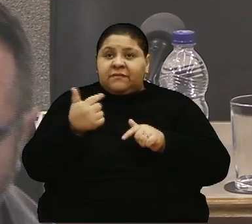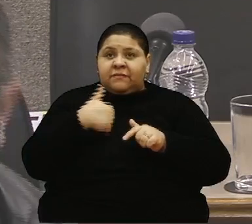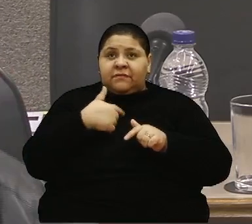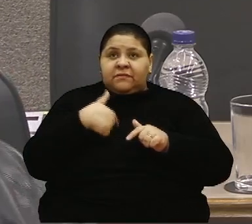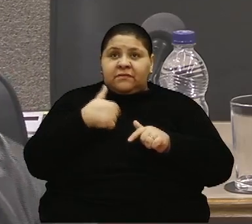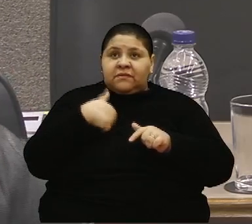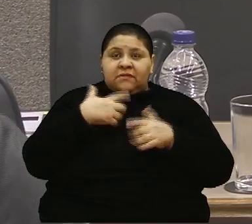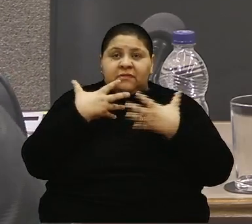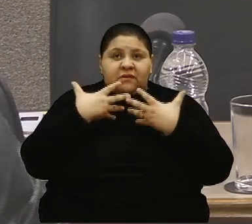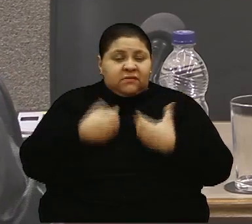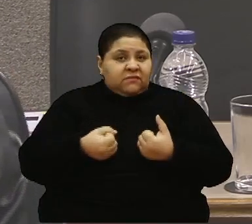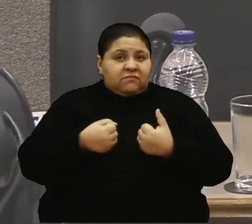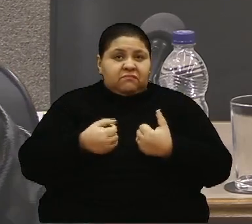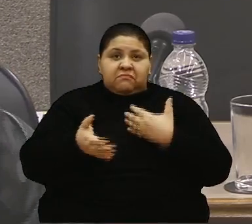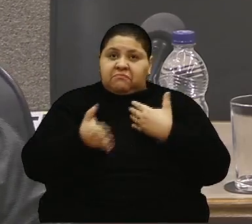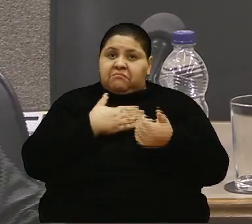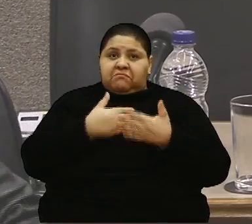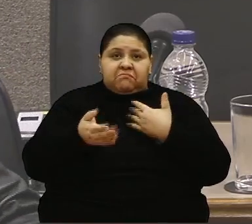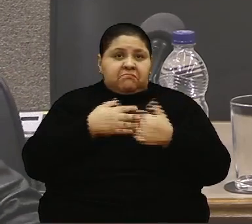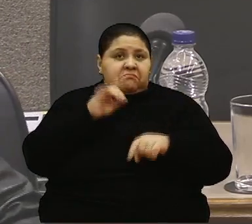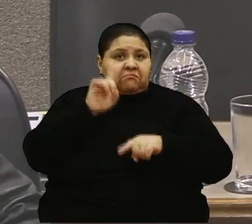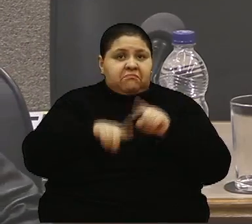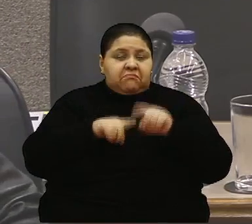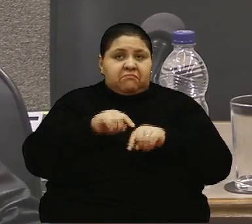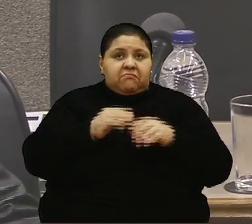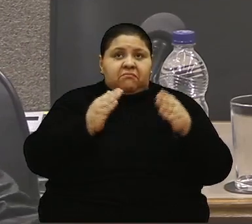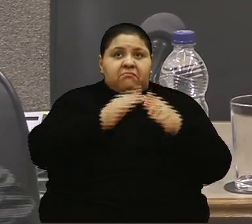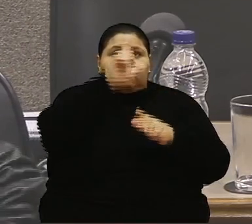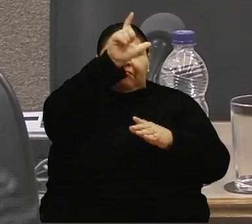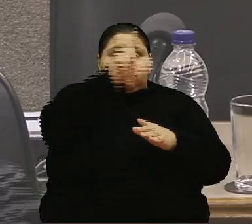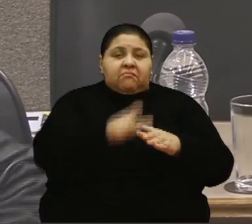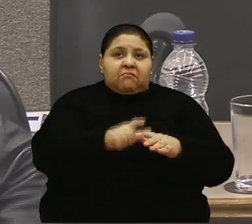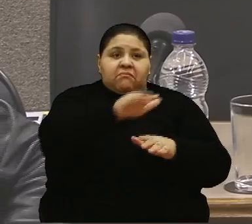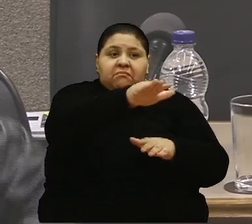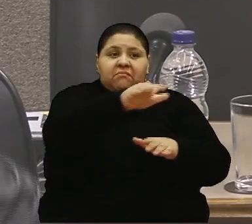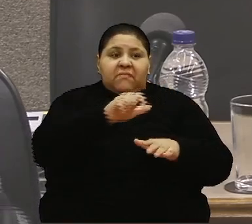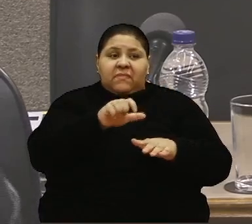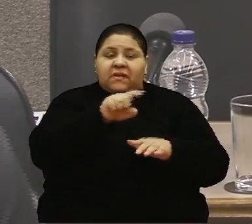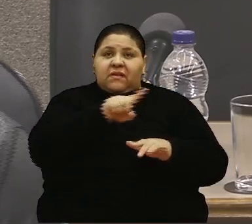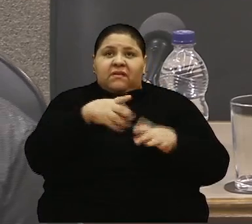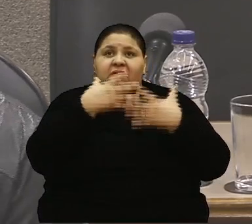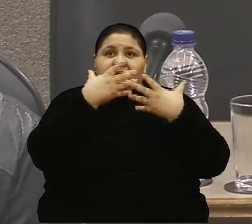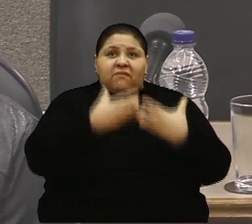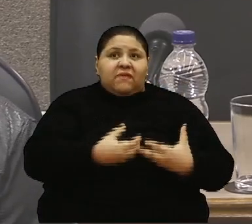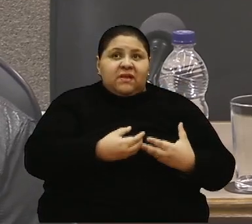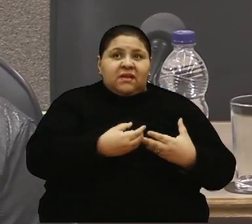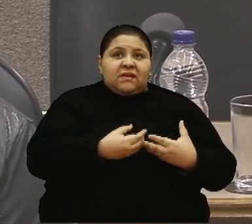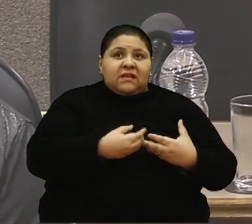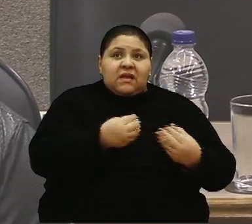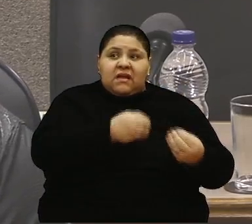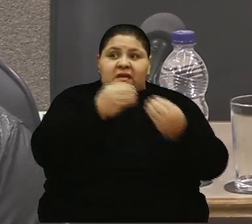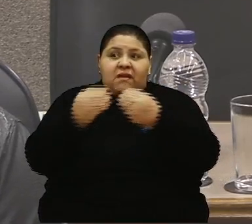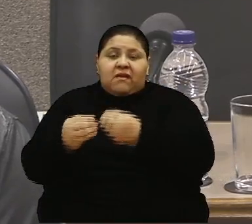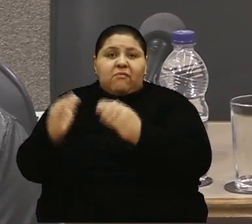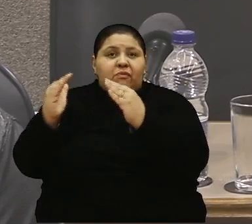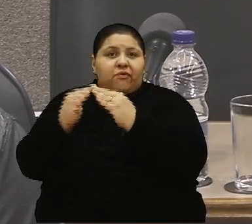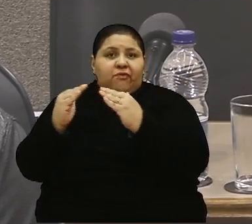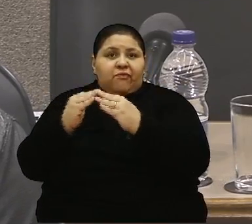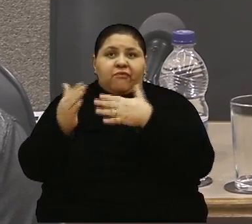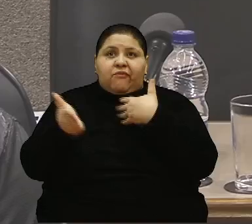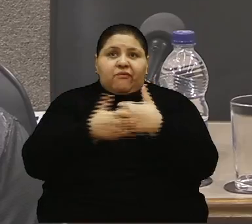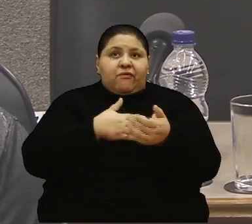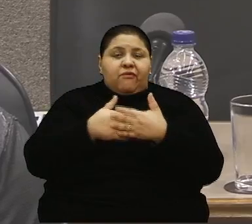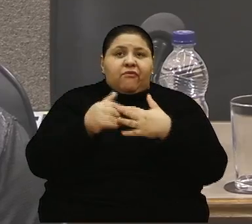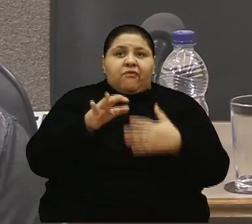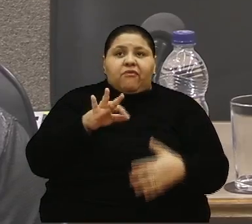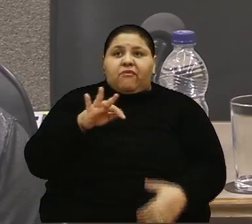não aceito, independente da situação, o morador de rua ser abordado e não aceitar ir para um abrigo. Independente se vai